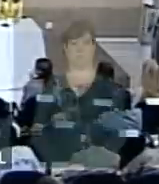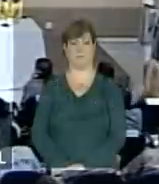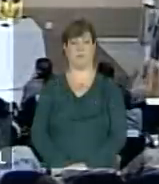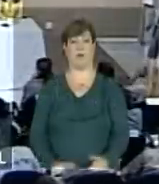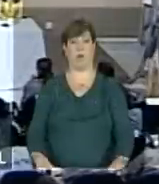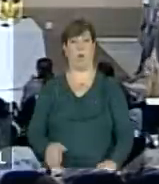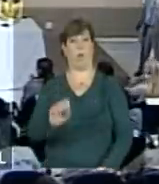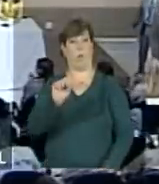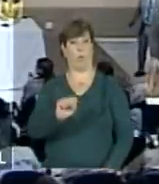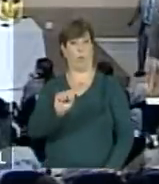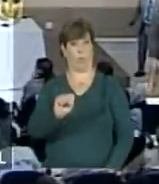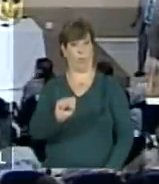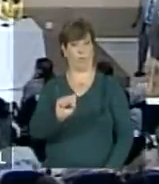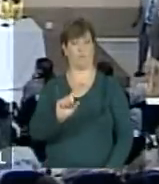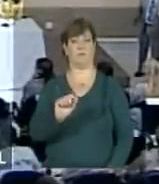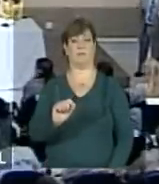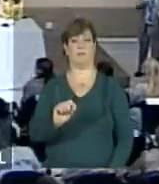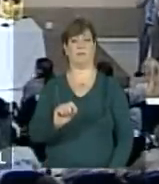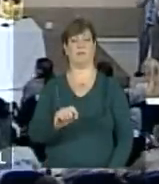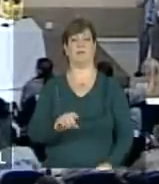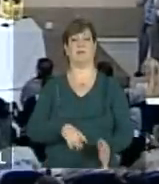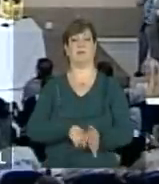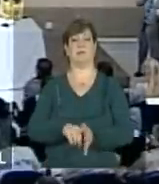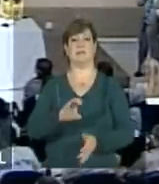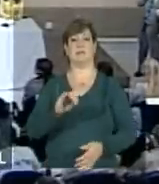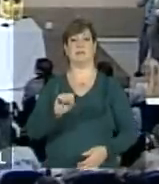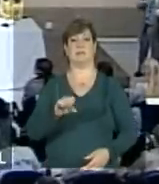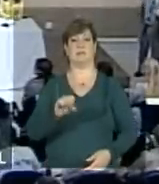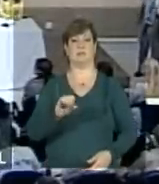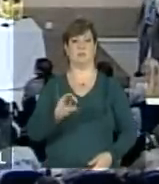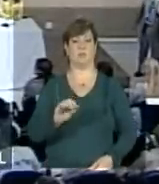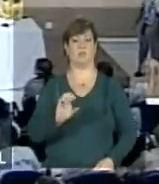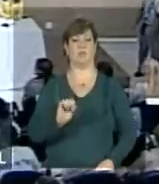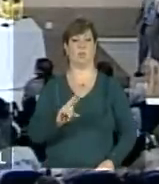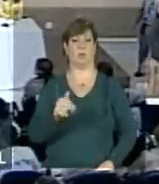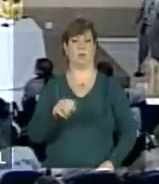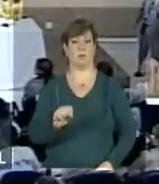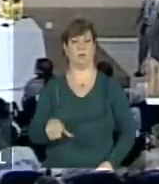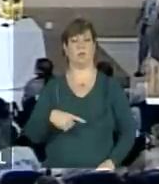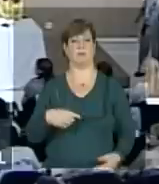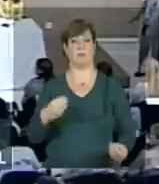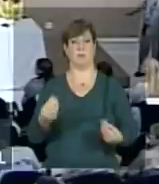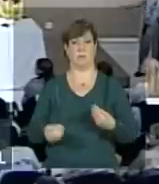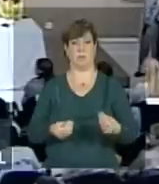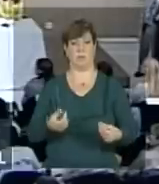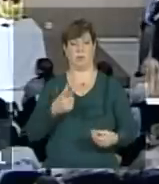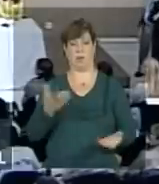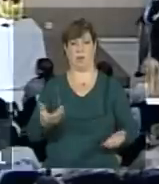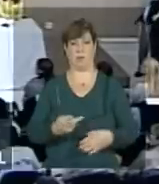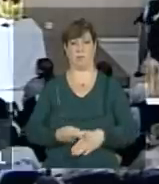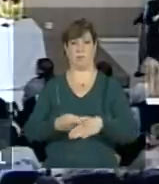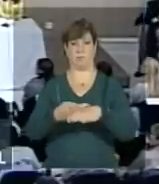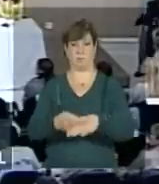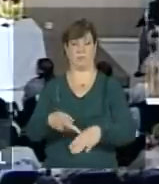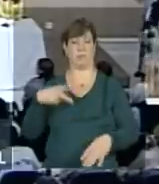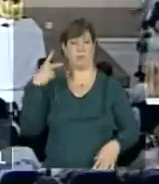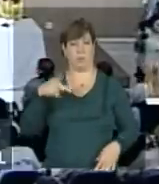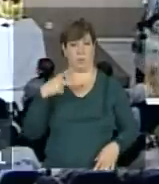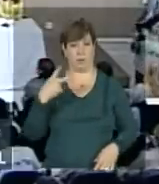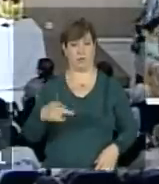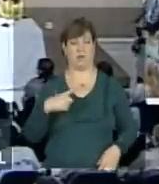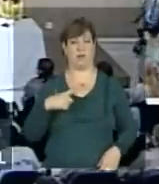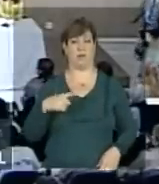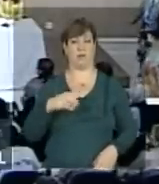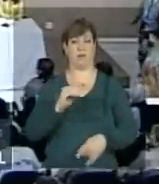Oitavo lugar, o Censo SUAS como processo de aprimoramento e institucionalização da política de assistência social no